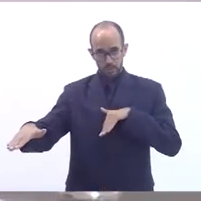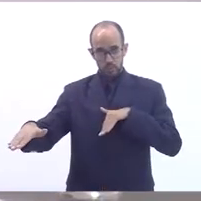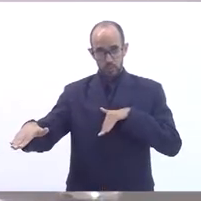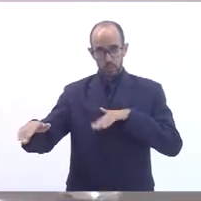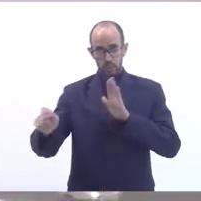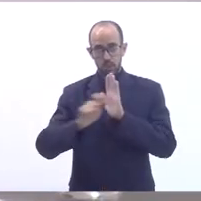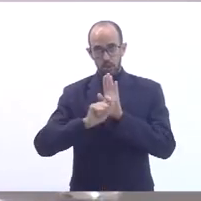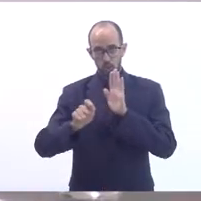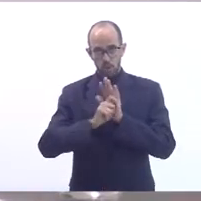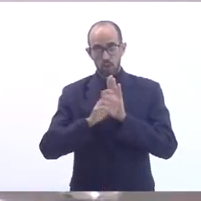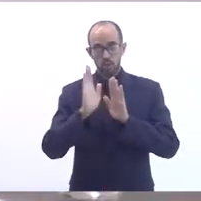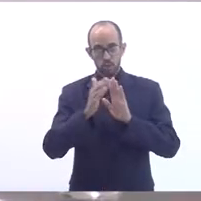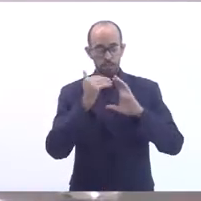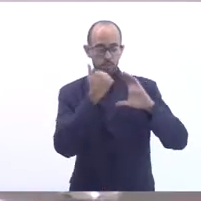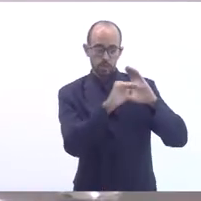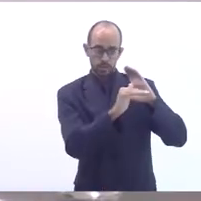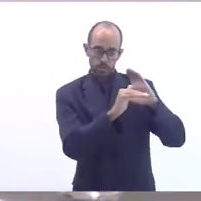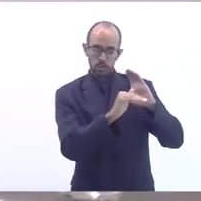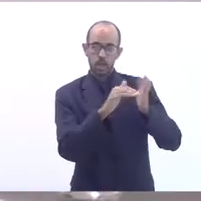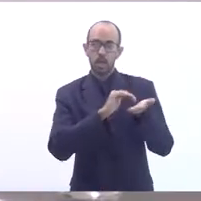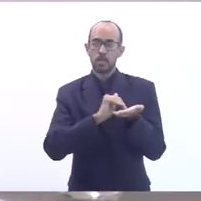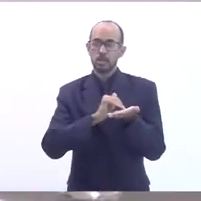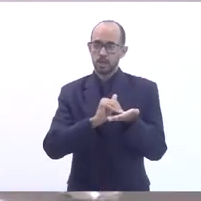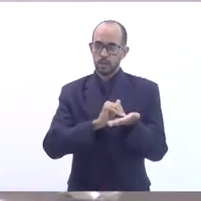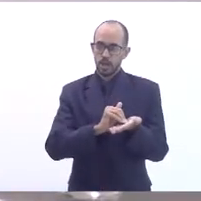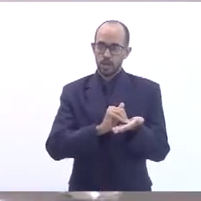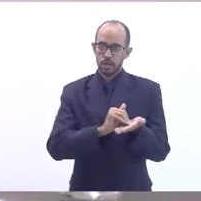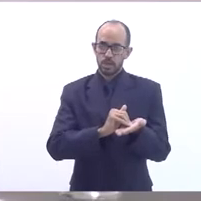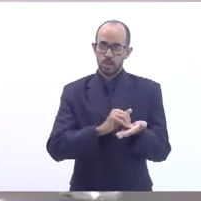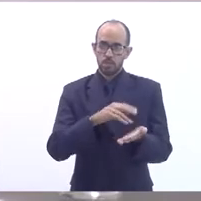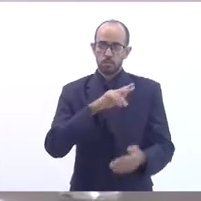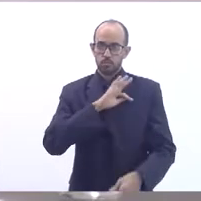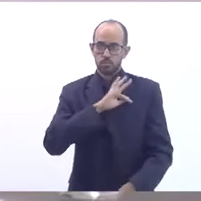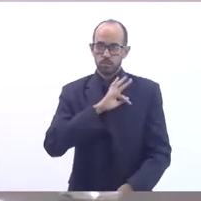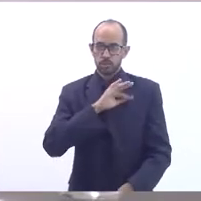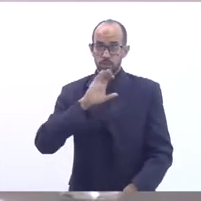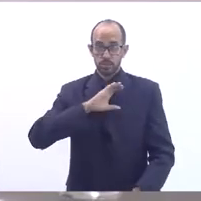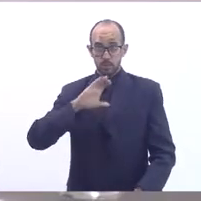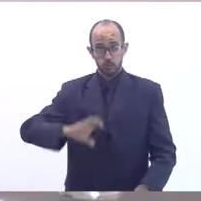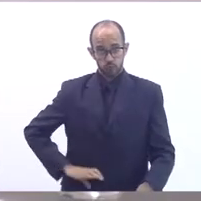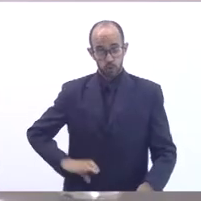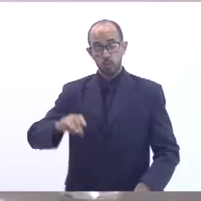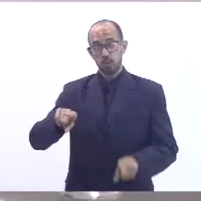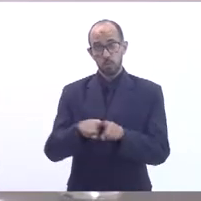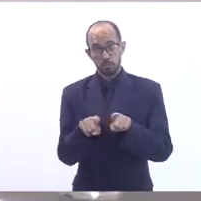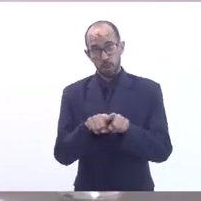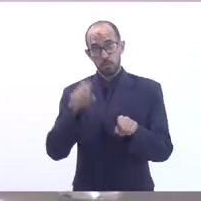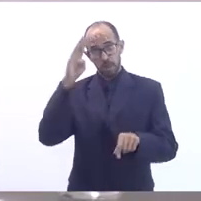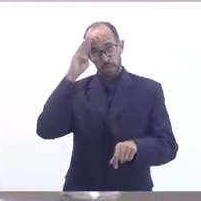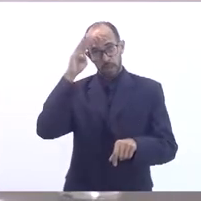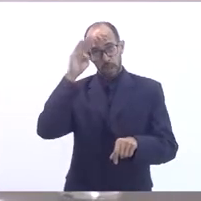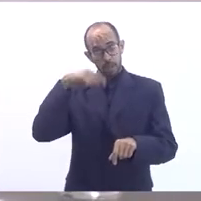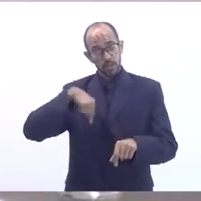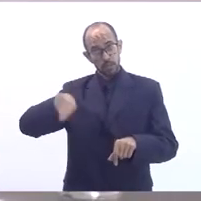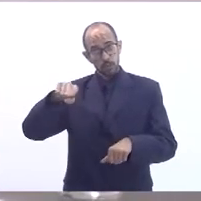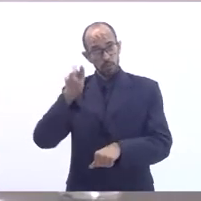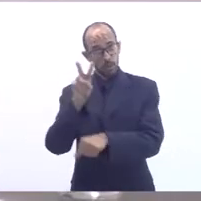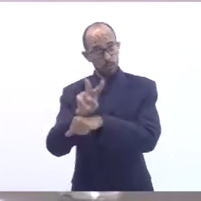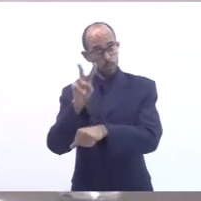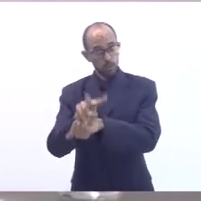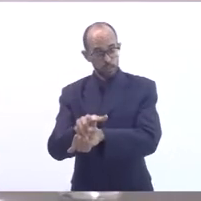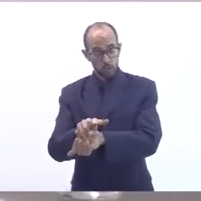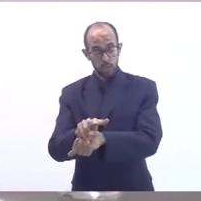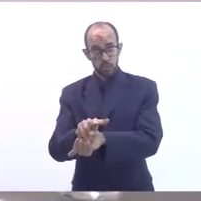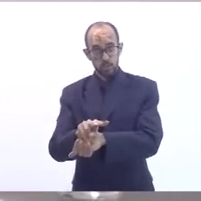Assembleia acha cretaria da polícia civil militar e vai abrir a manifestação e que eles estejam presentes para proteger os